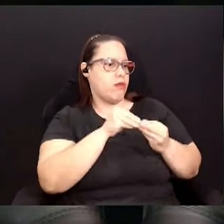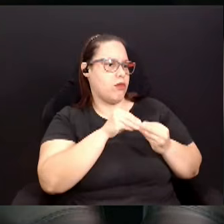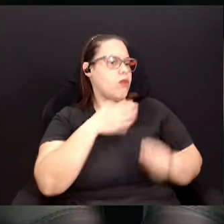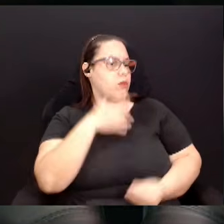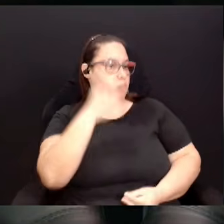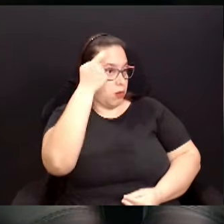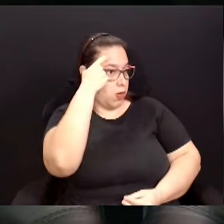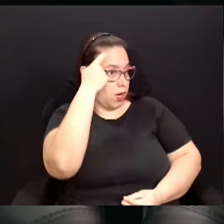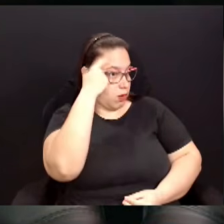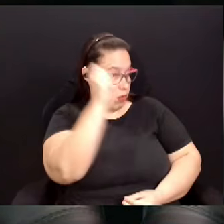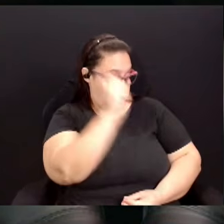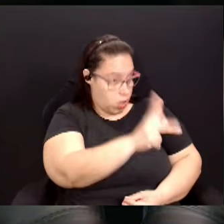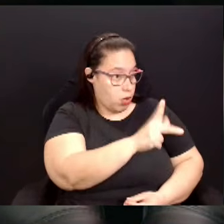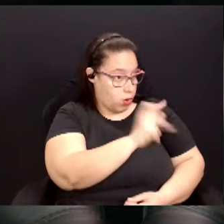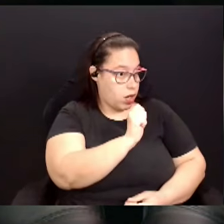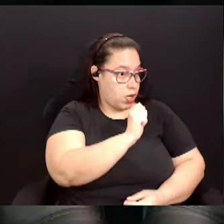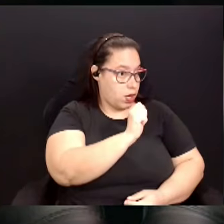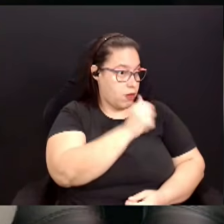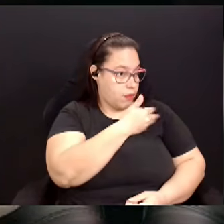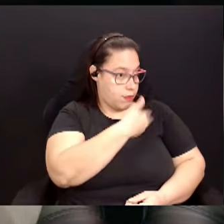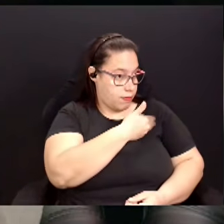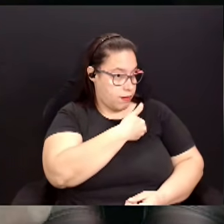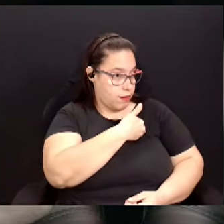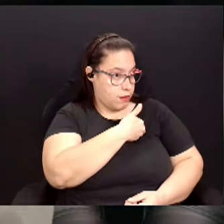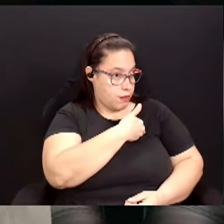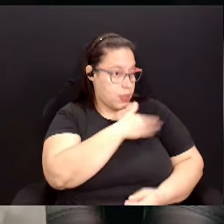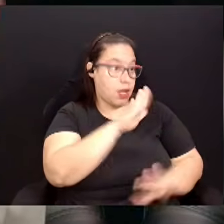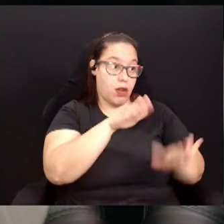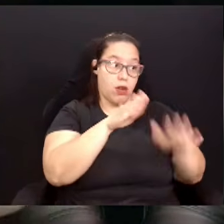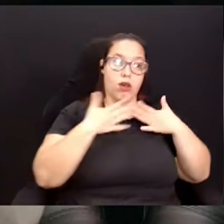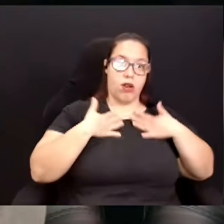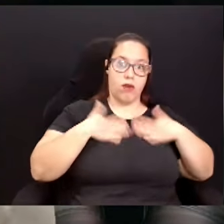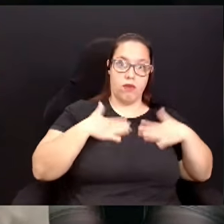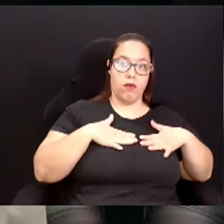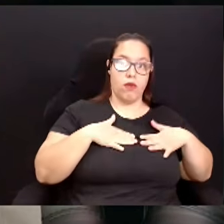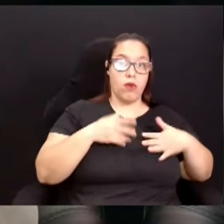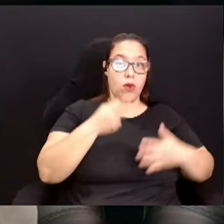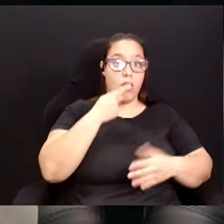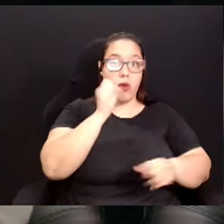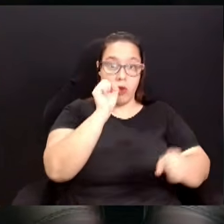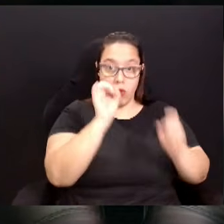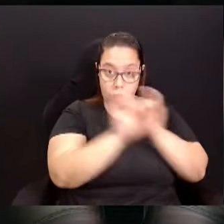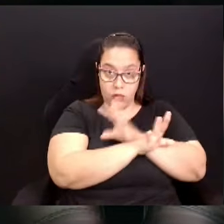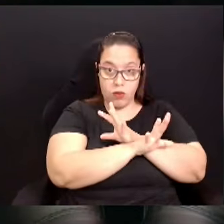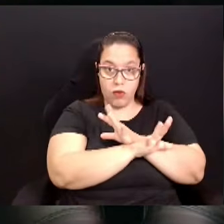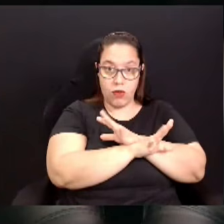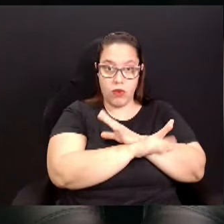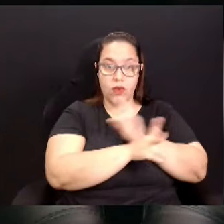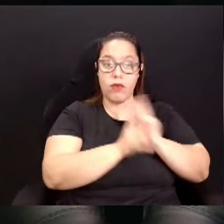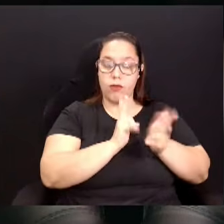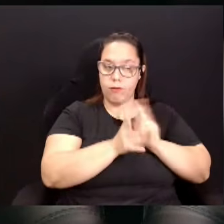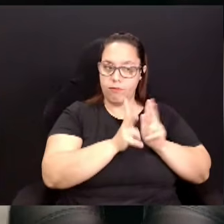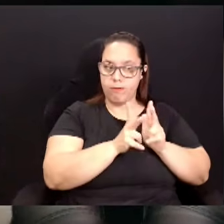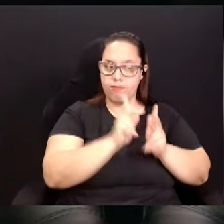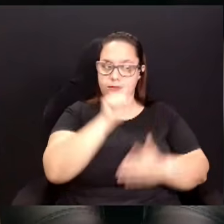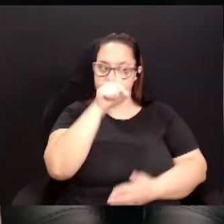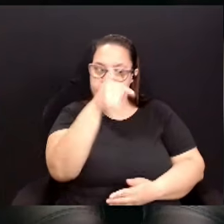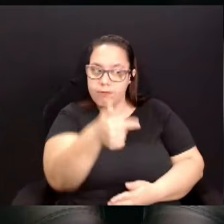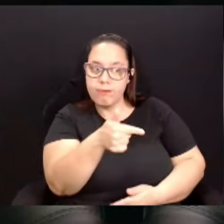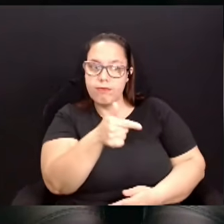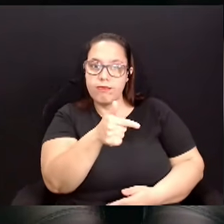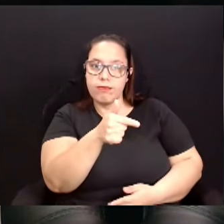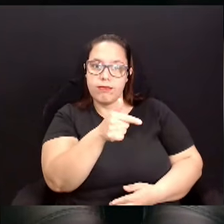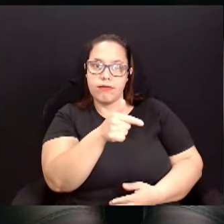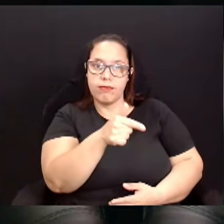bem para você, colega? Amiga, então, mas deixa eu terminar para te contar, depois a gente vai, eu vou te